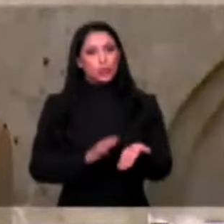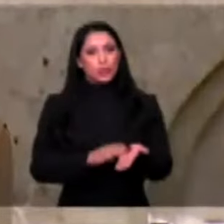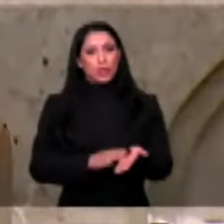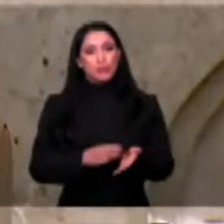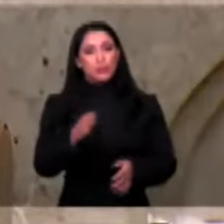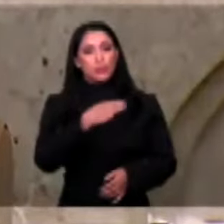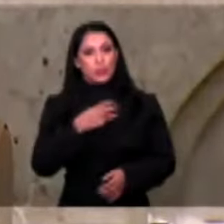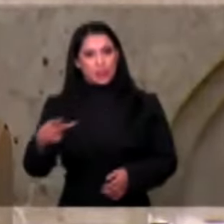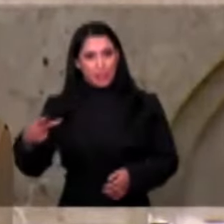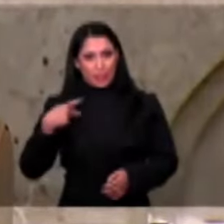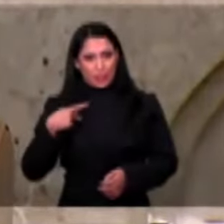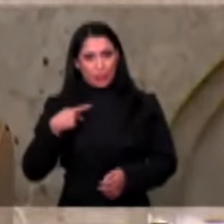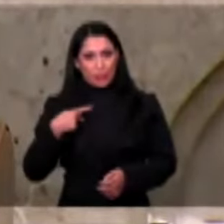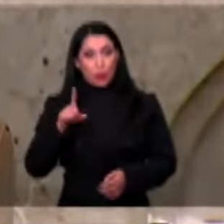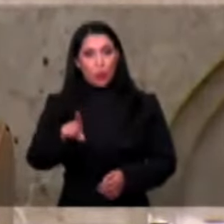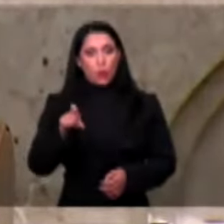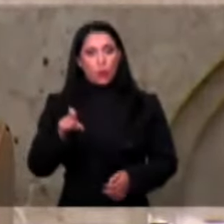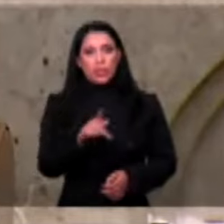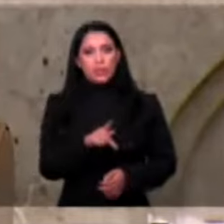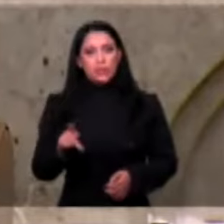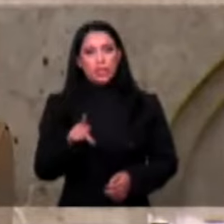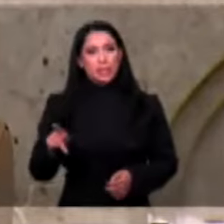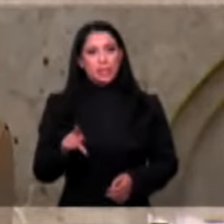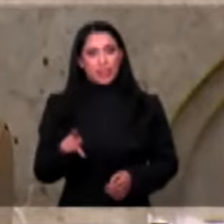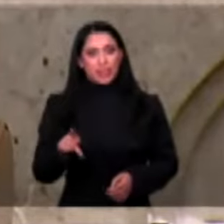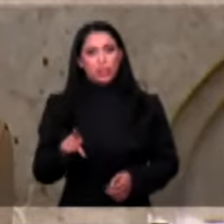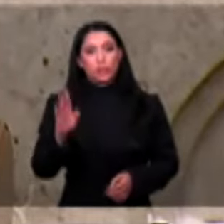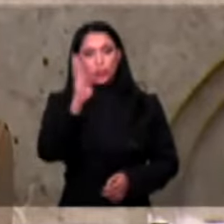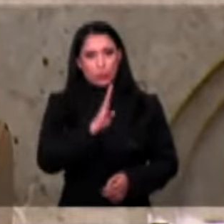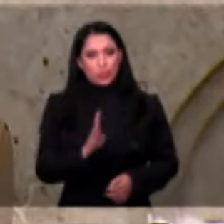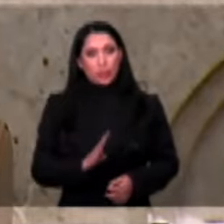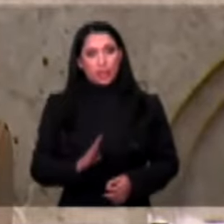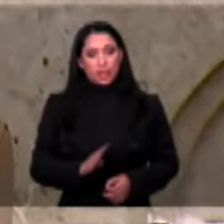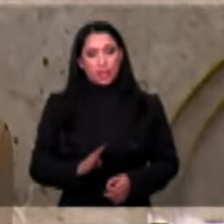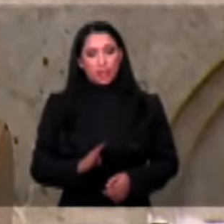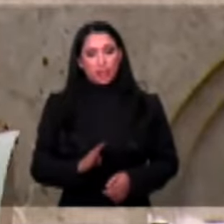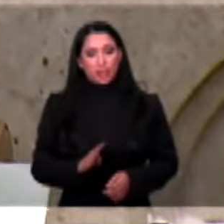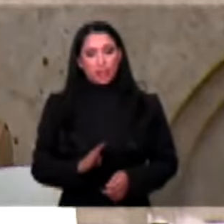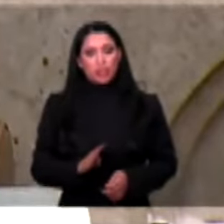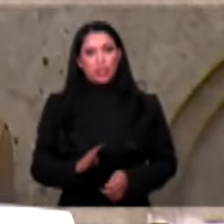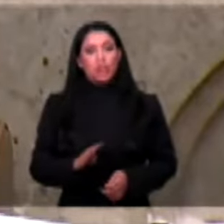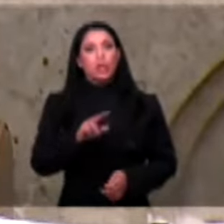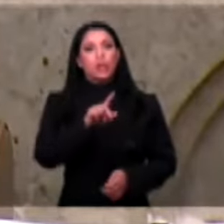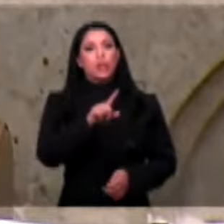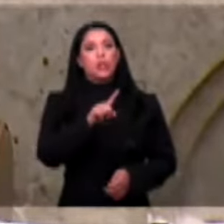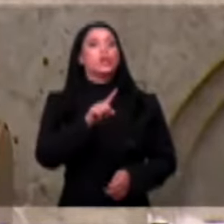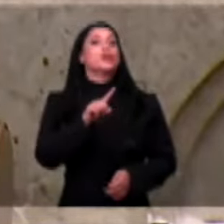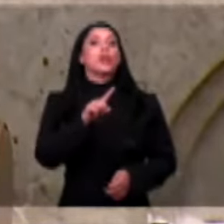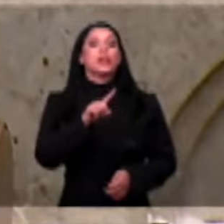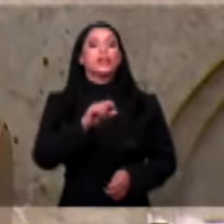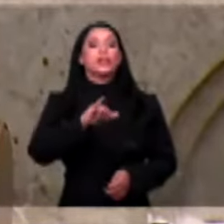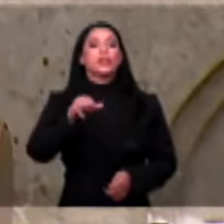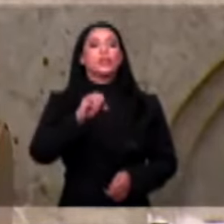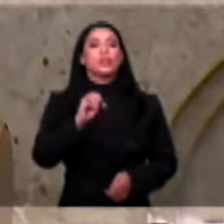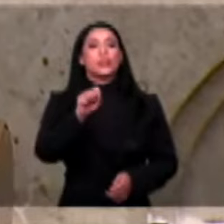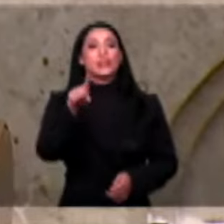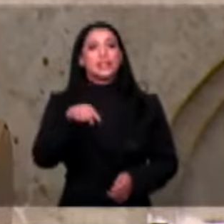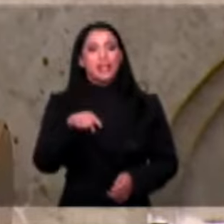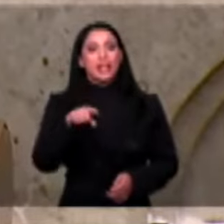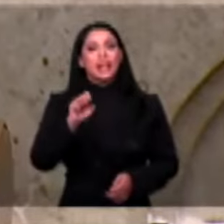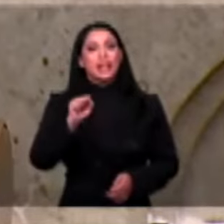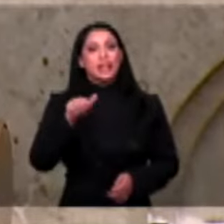Público. O ex-presidente da República Federativa do Brasil, doutor José Sarney, que reitero, mais uma